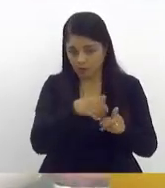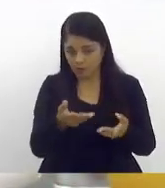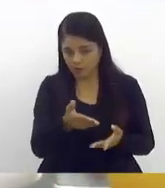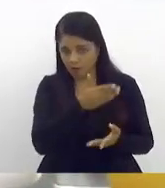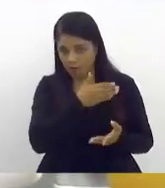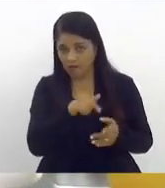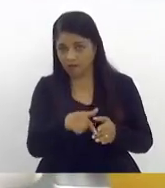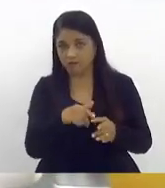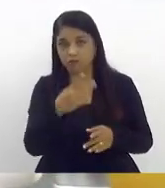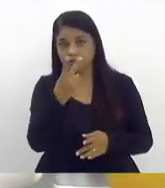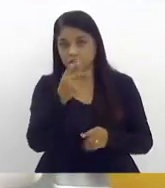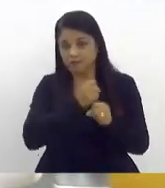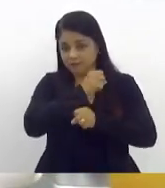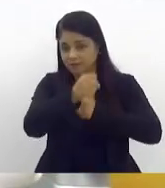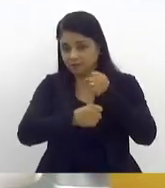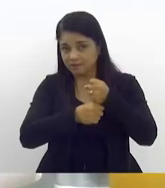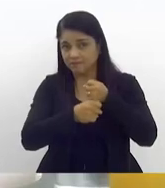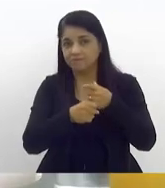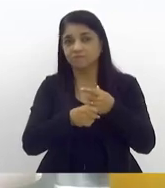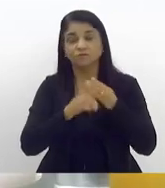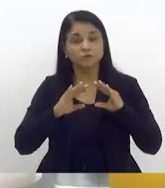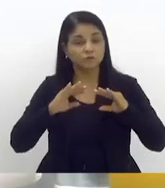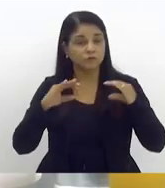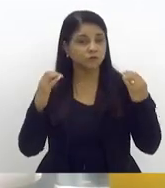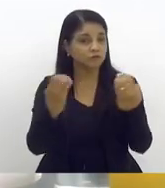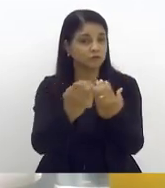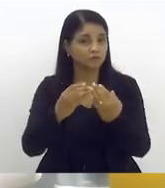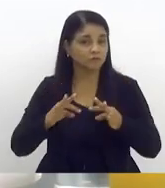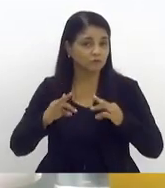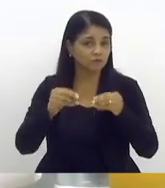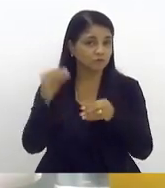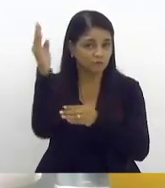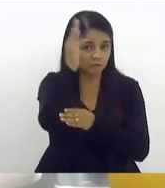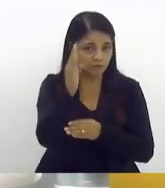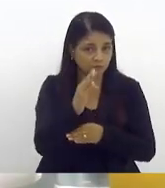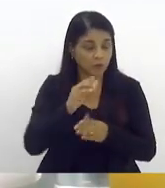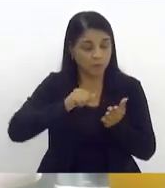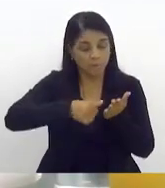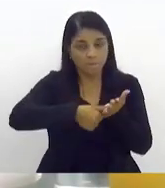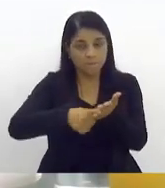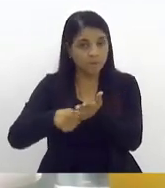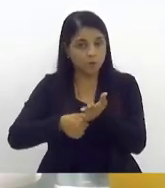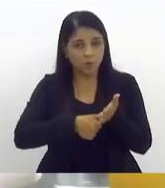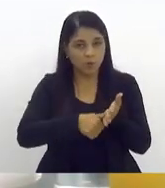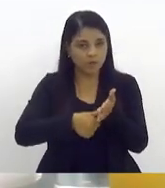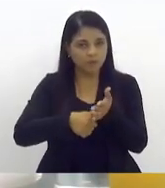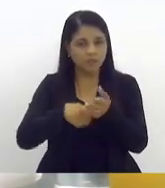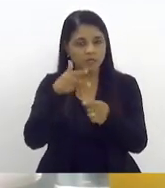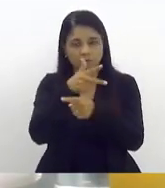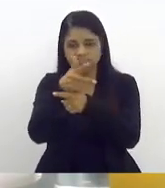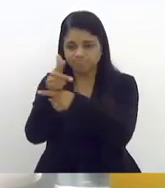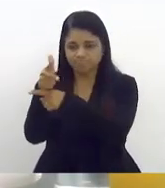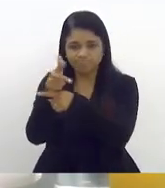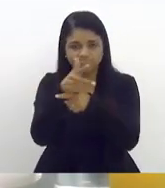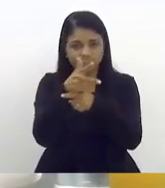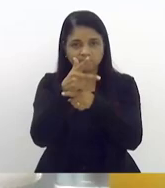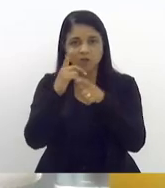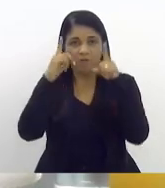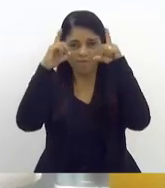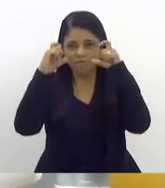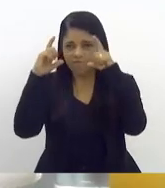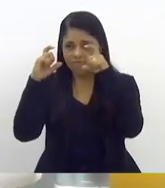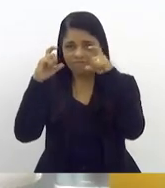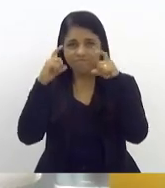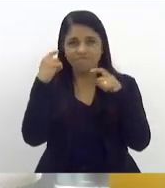2 anos... todos os estádios de futebol no Brasil terão que ter a biometria e o monitoramento de câmera e facial, que é